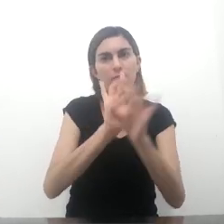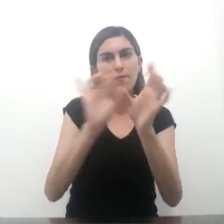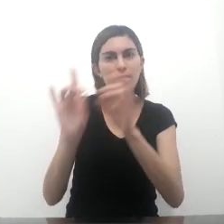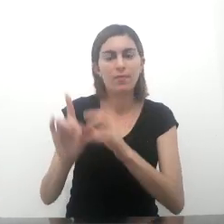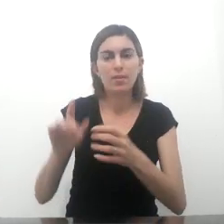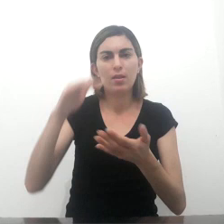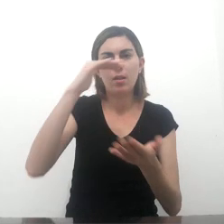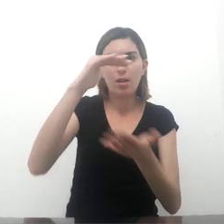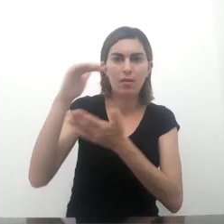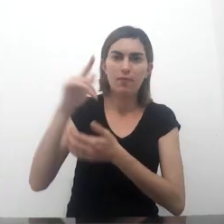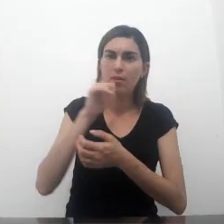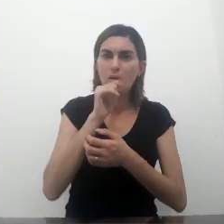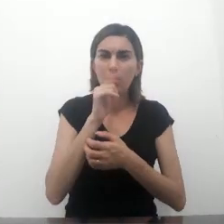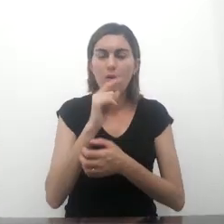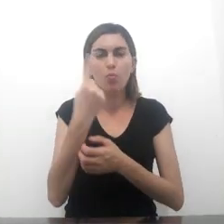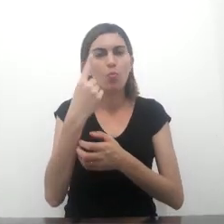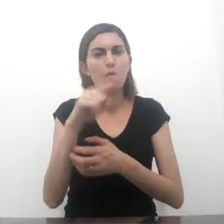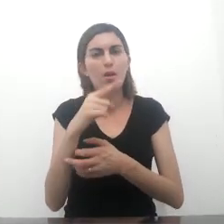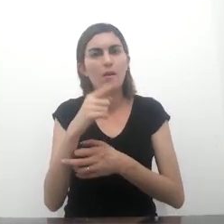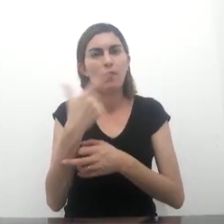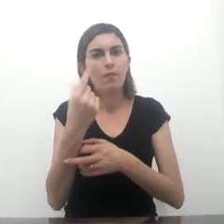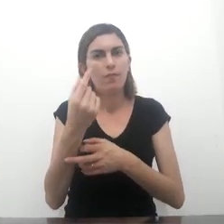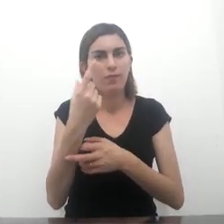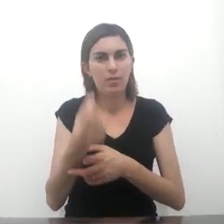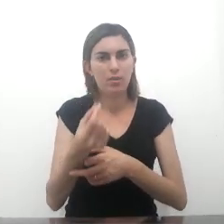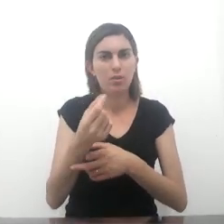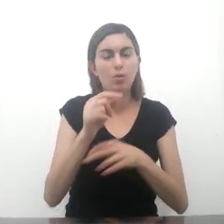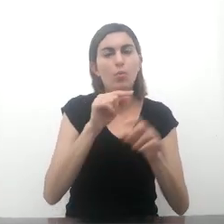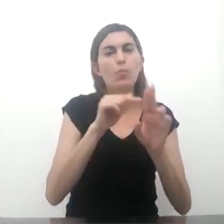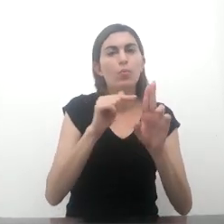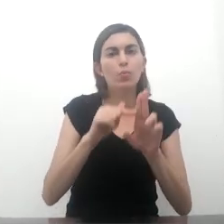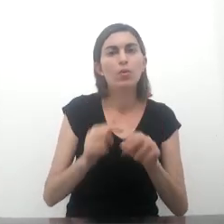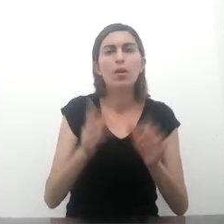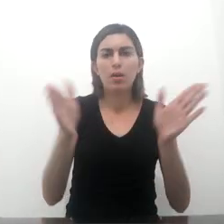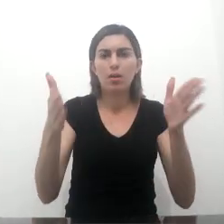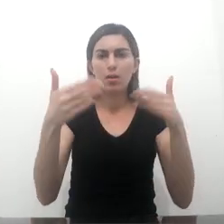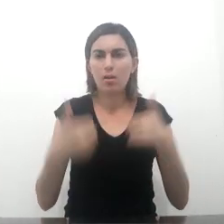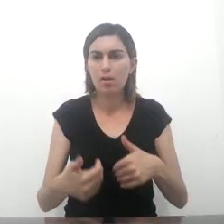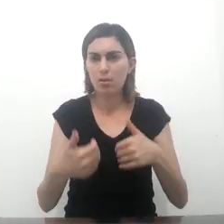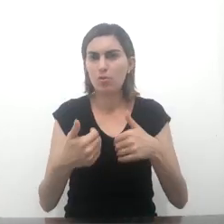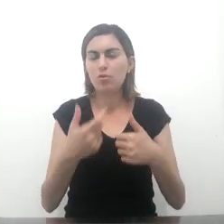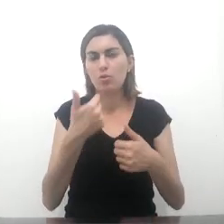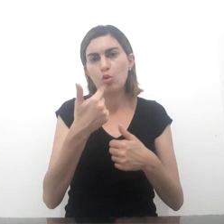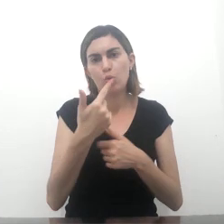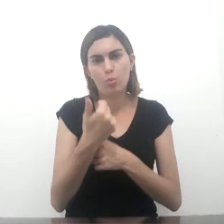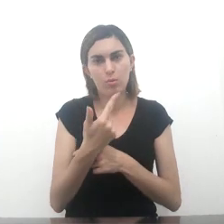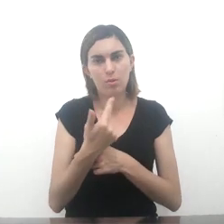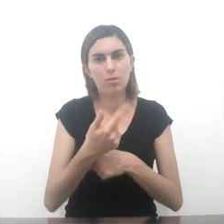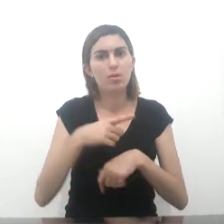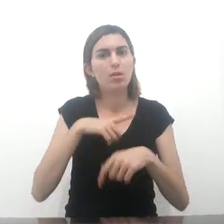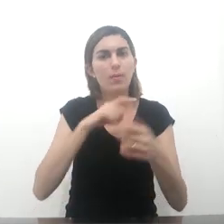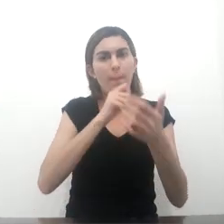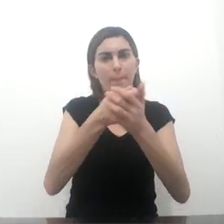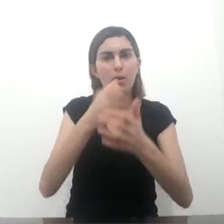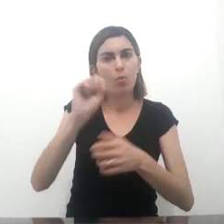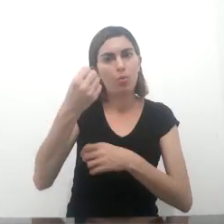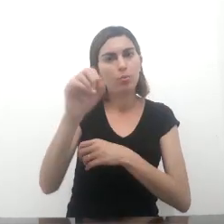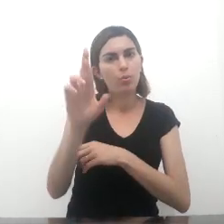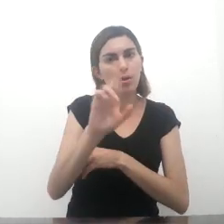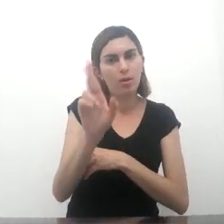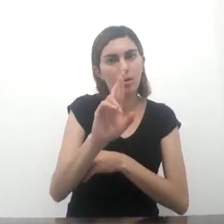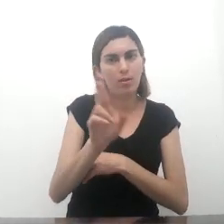Ele vende garrafa de água a R$1,20 a unidade. Sabendo que uma caixa com 12 ele paga